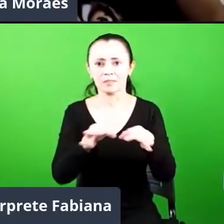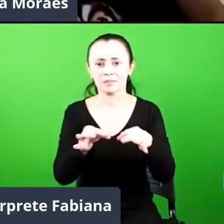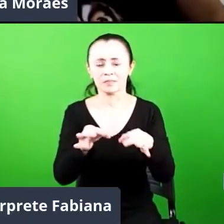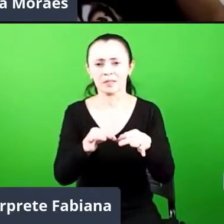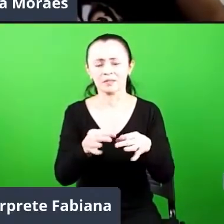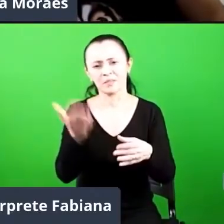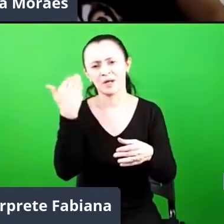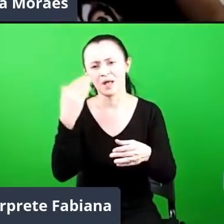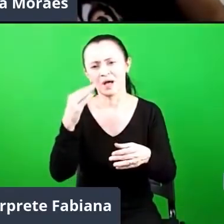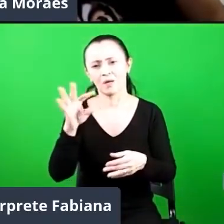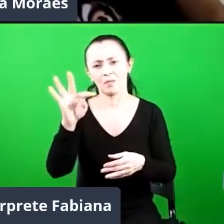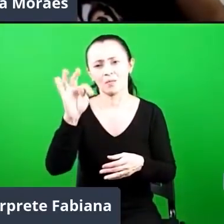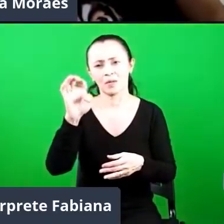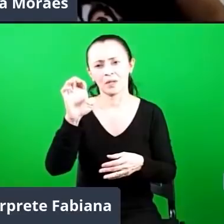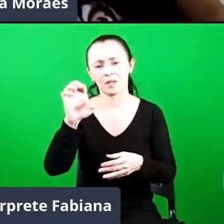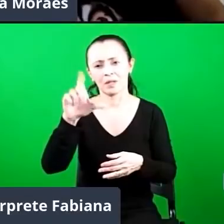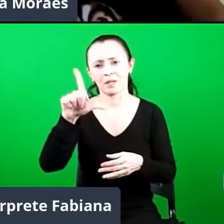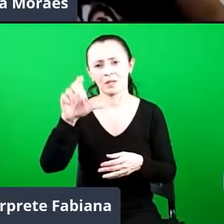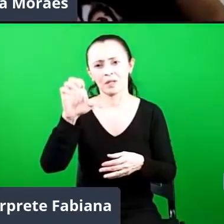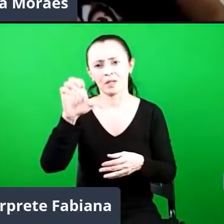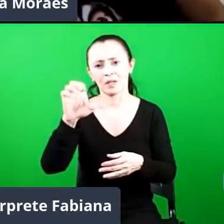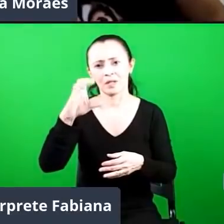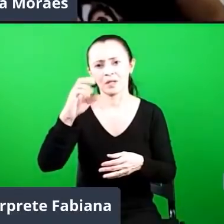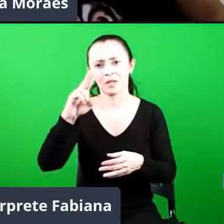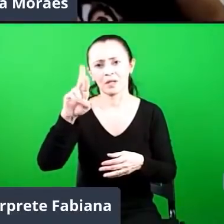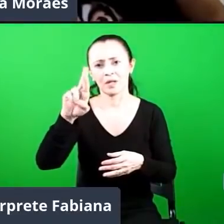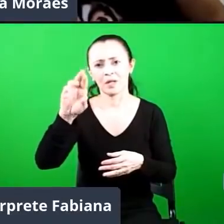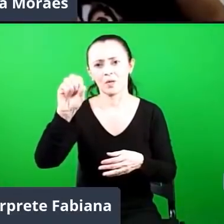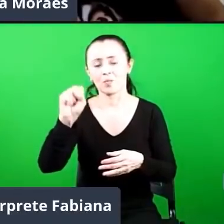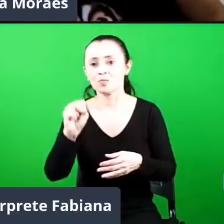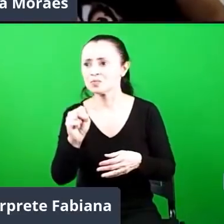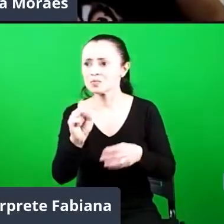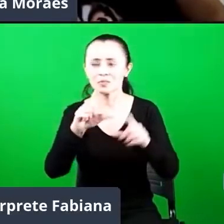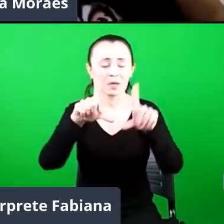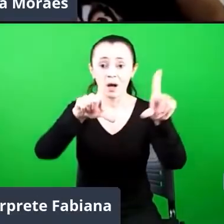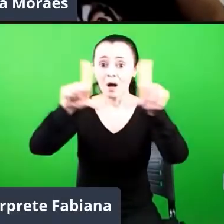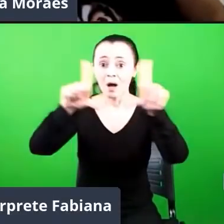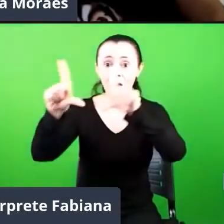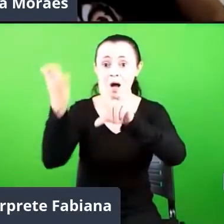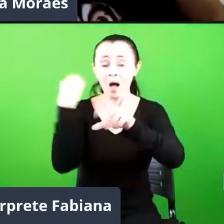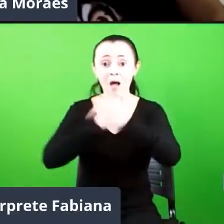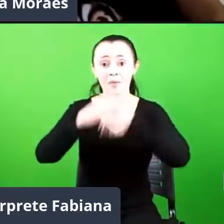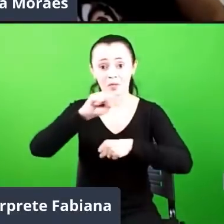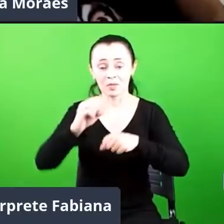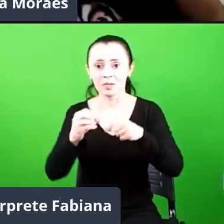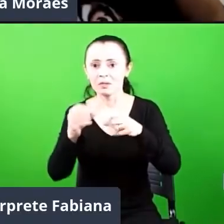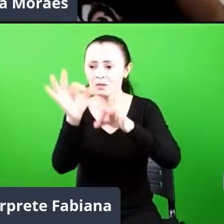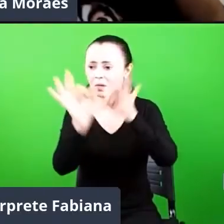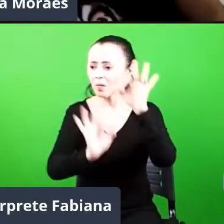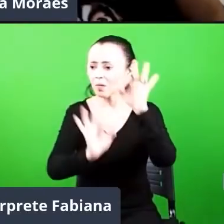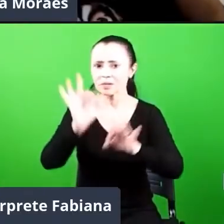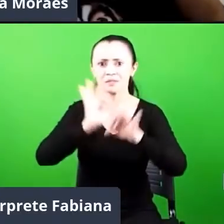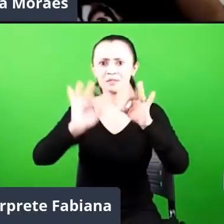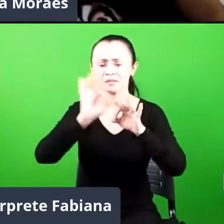2000, de 1980, era uma mega produção, né? Os artistas decoravam as falas, gravavam várias